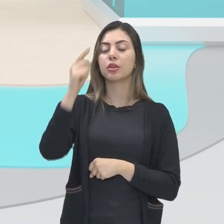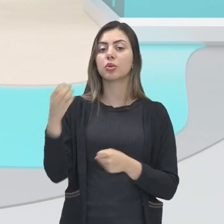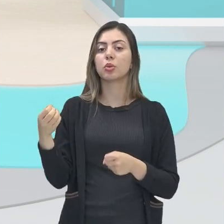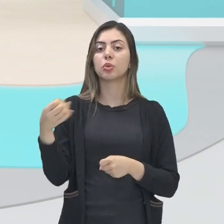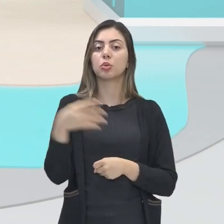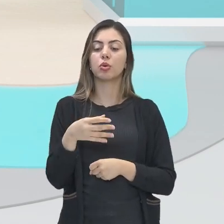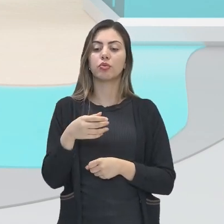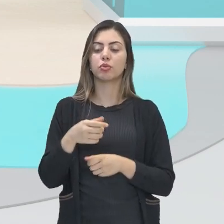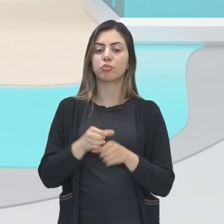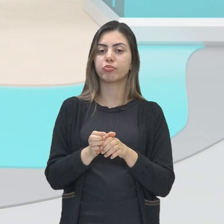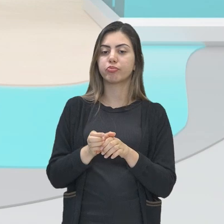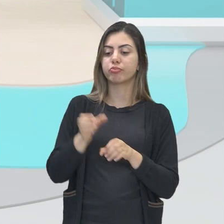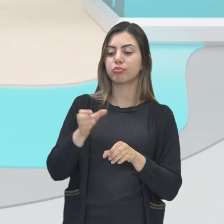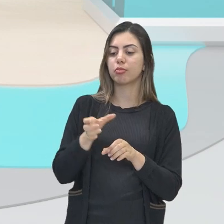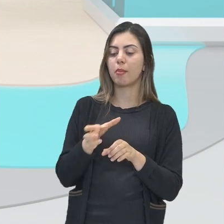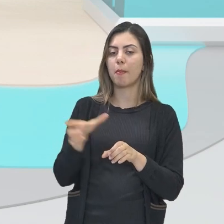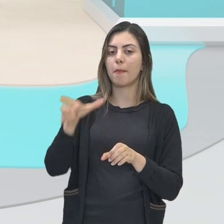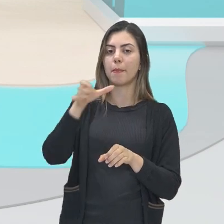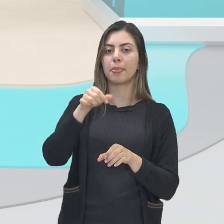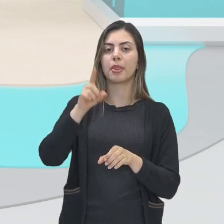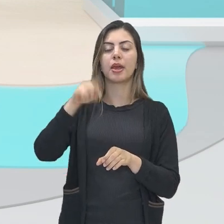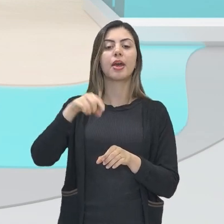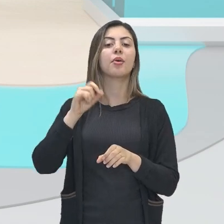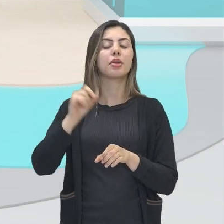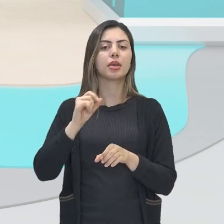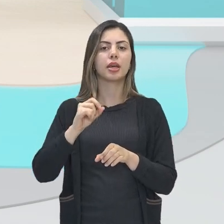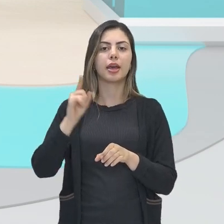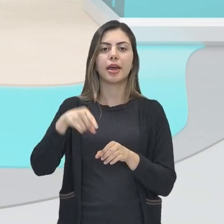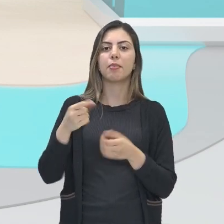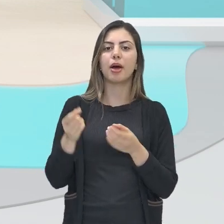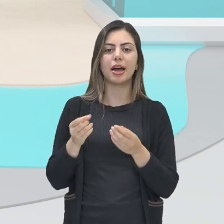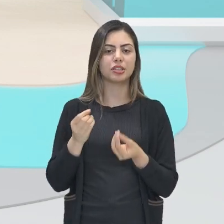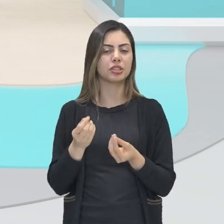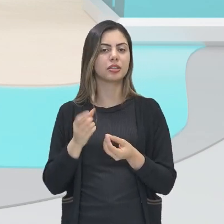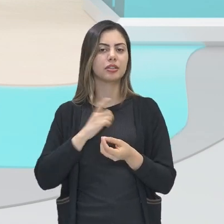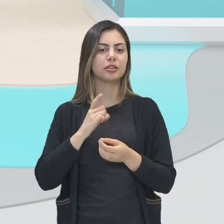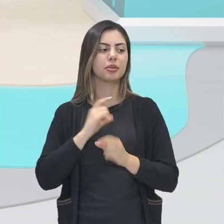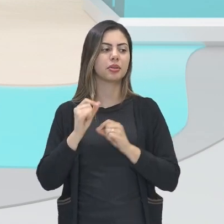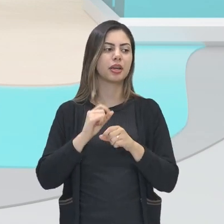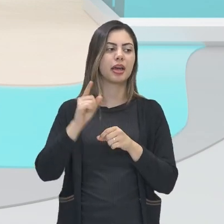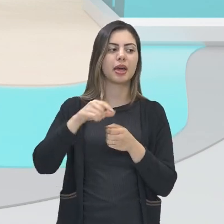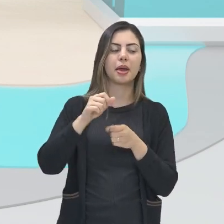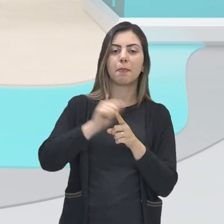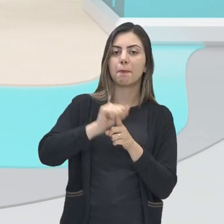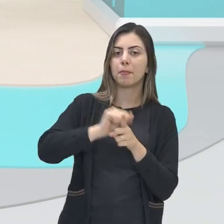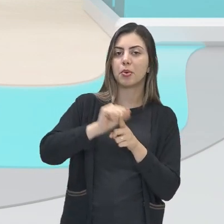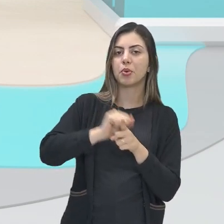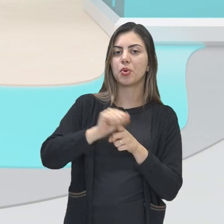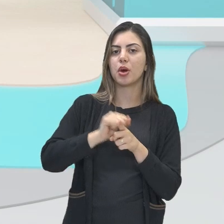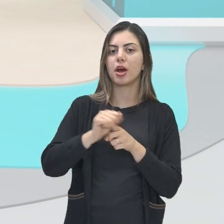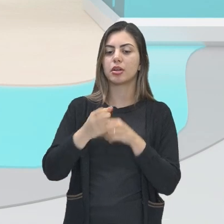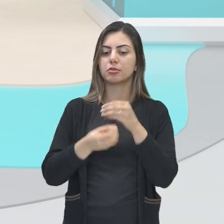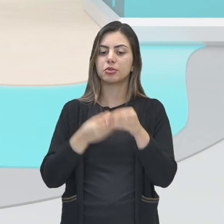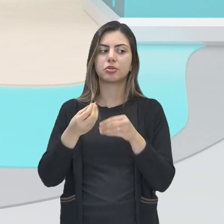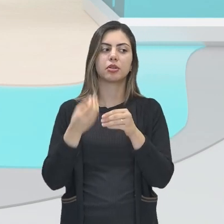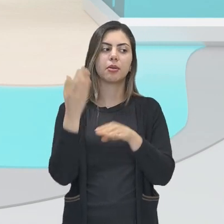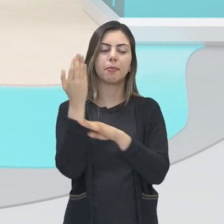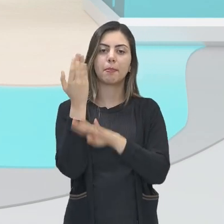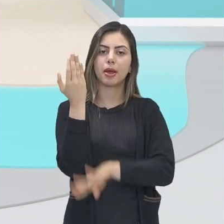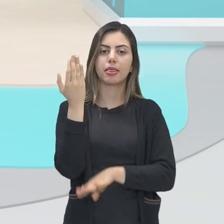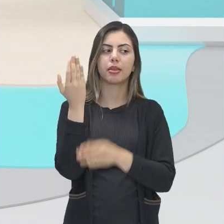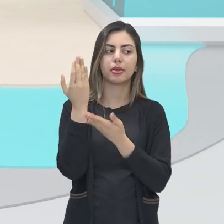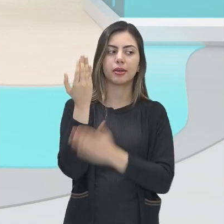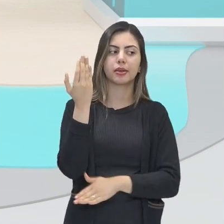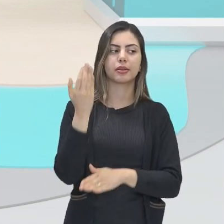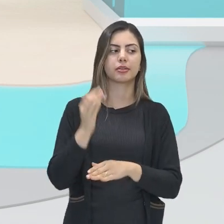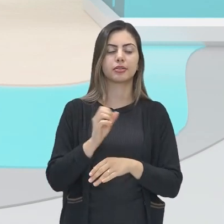raquete, com uma borracha colada sobre a lâmina de madeira. Então é isso, essa é a história de origem do tênis de mesa, né?